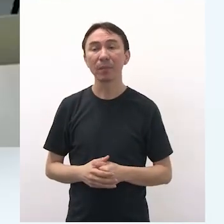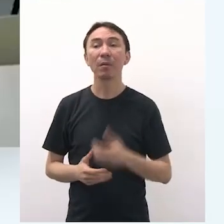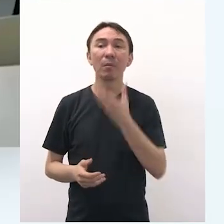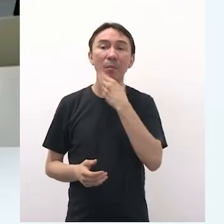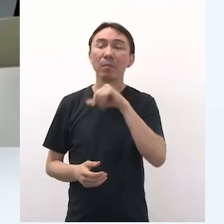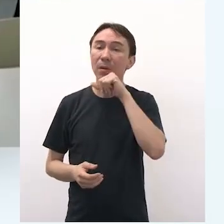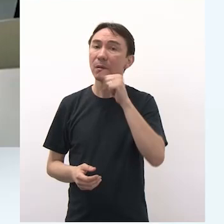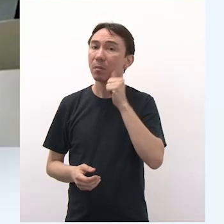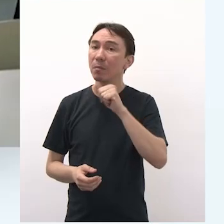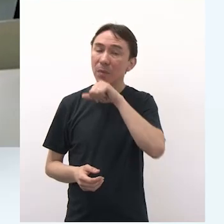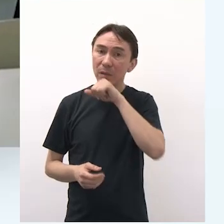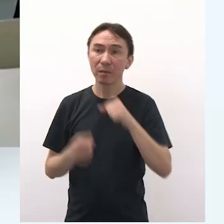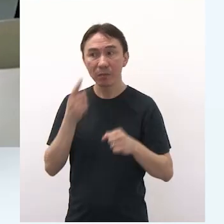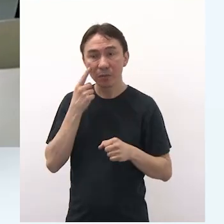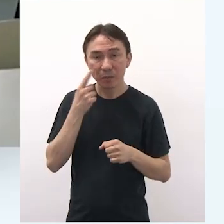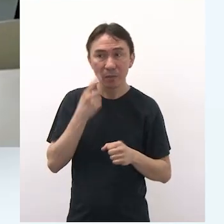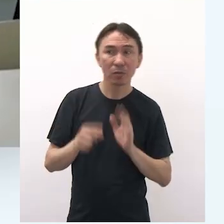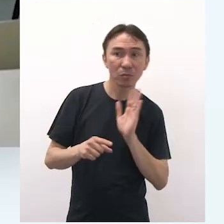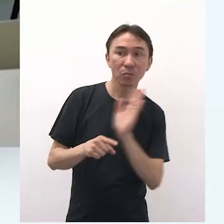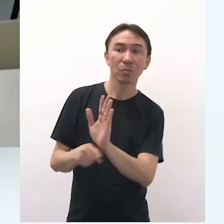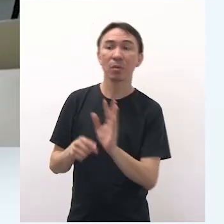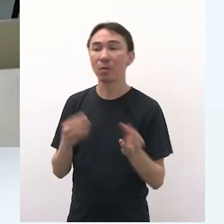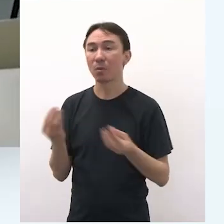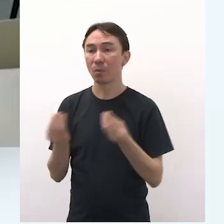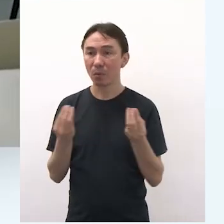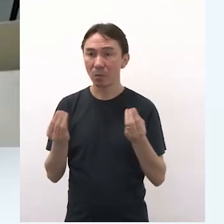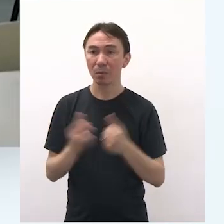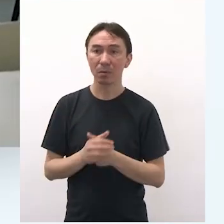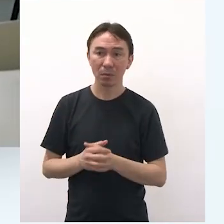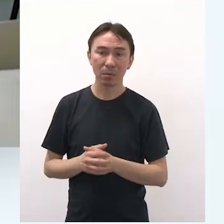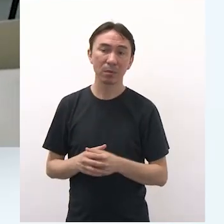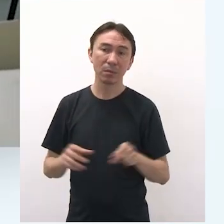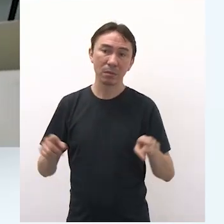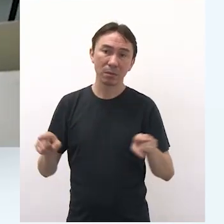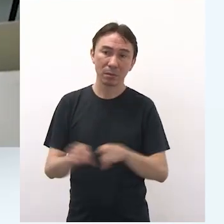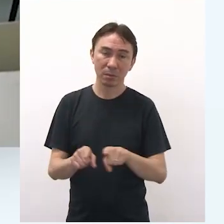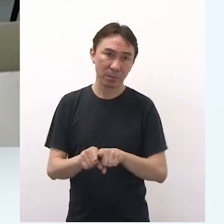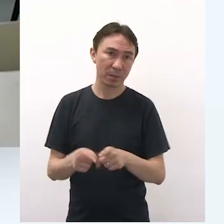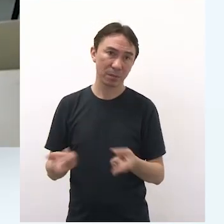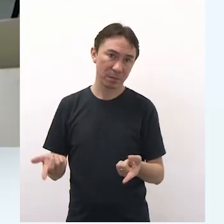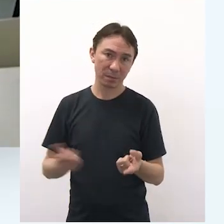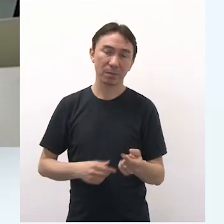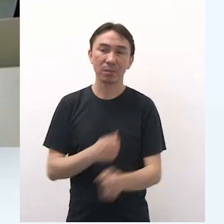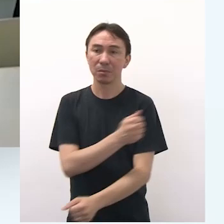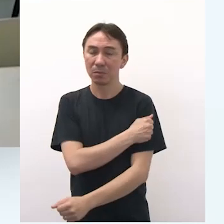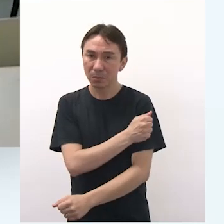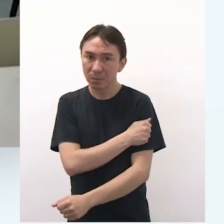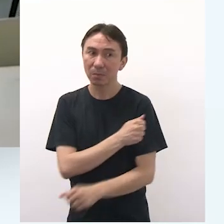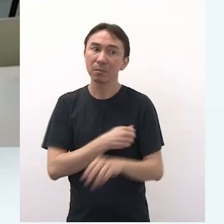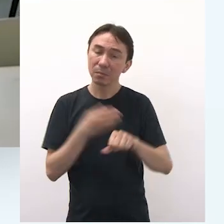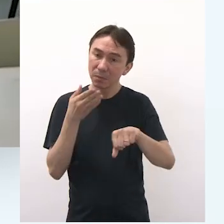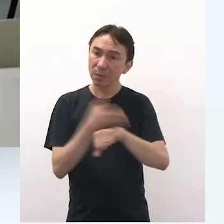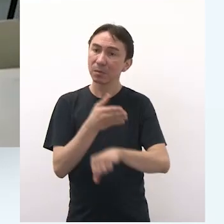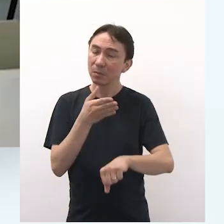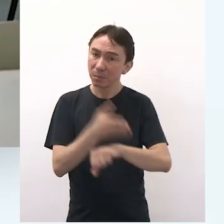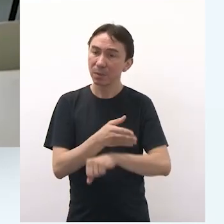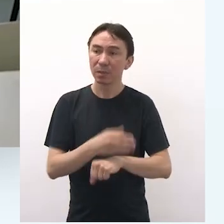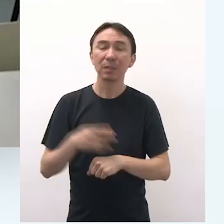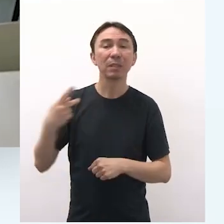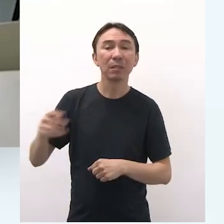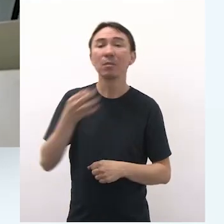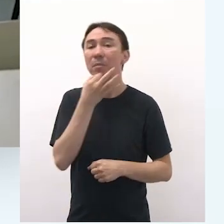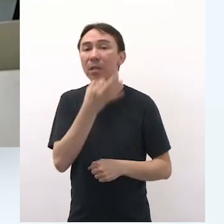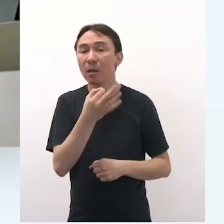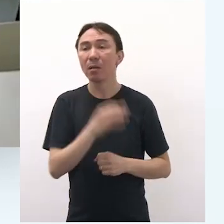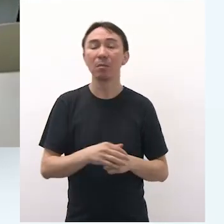ajudar. É importante também que o aluno participe do conselho de classe para poder saber a opinião dele, expressar quais são os problemas e